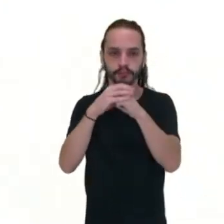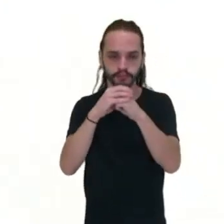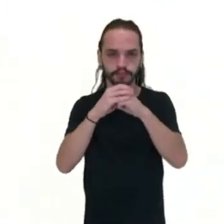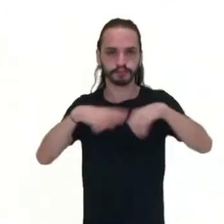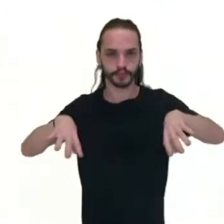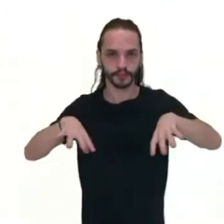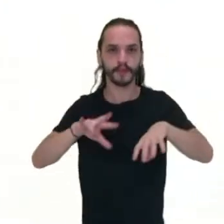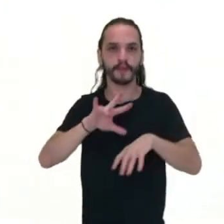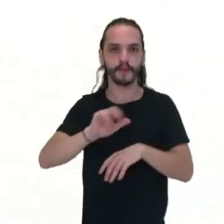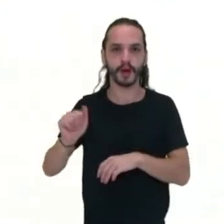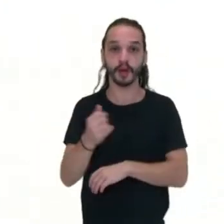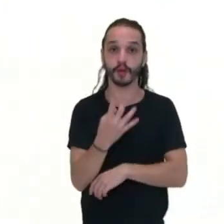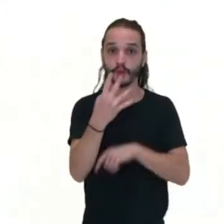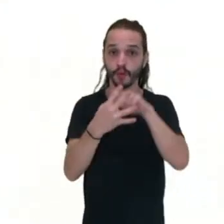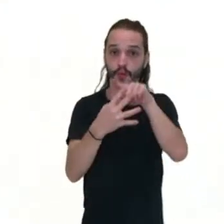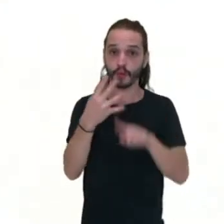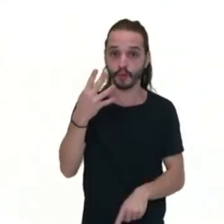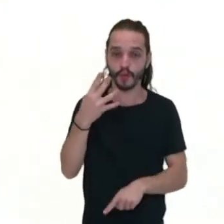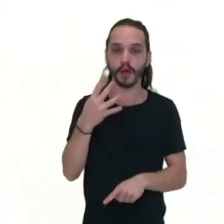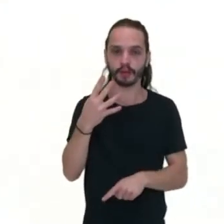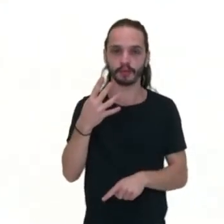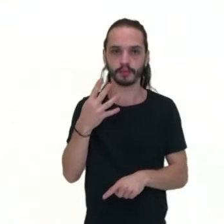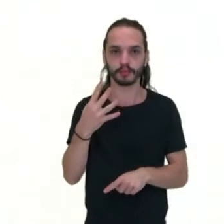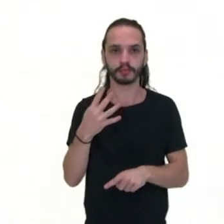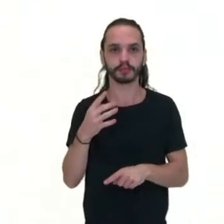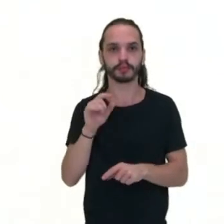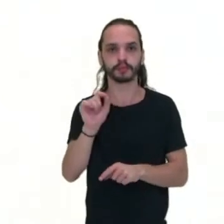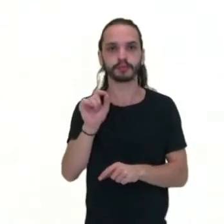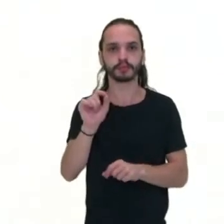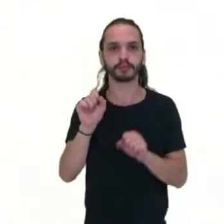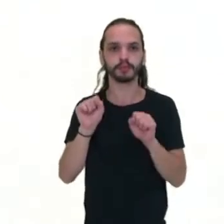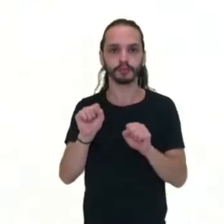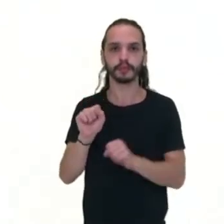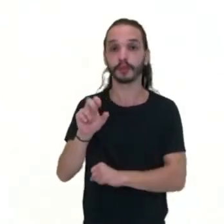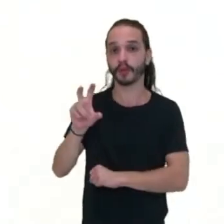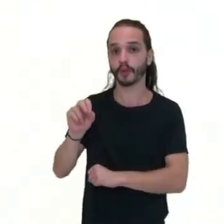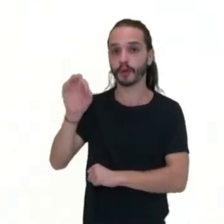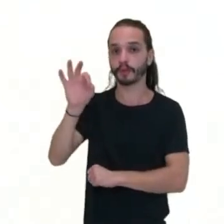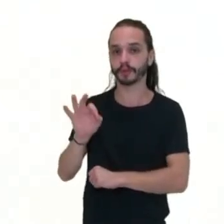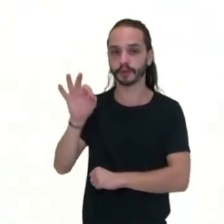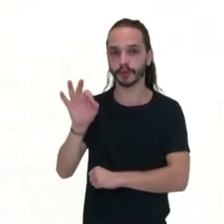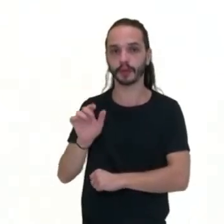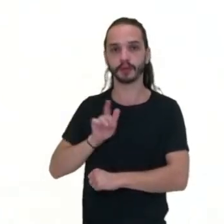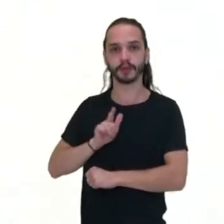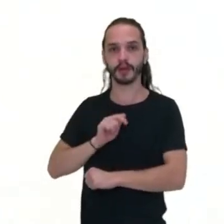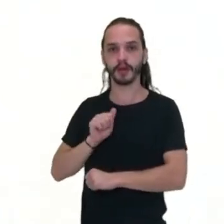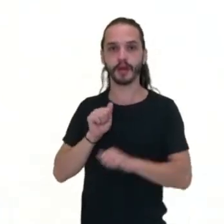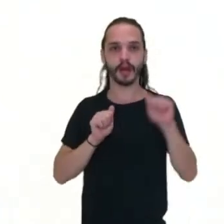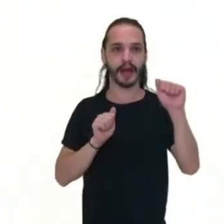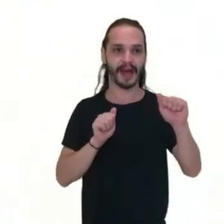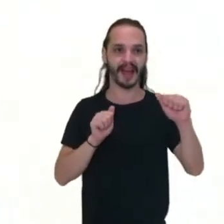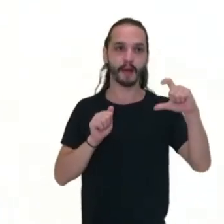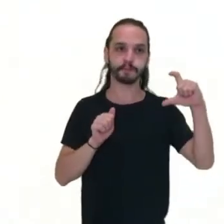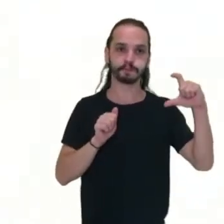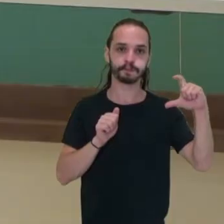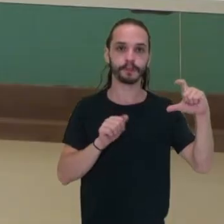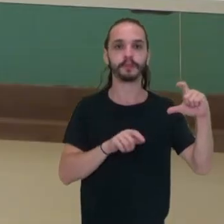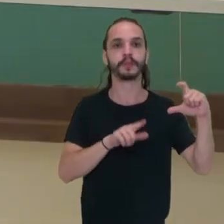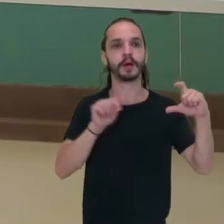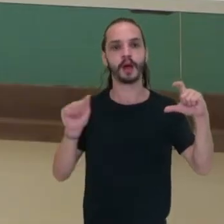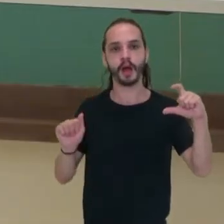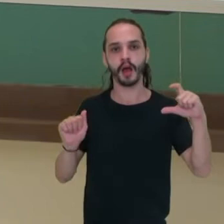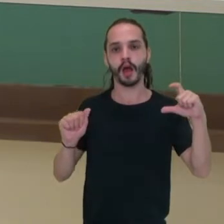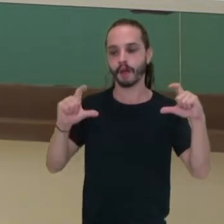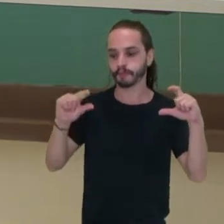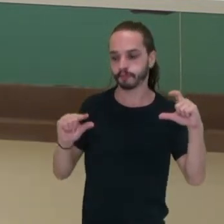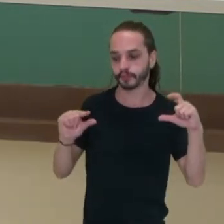tá? Haploides, a partir de uma célula diploide, sendo 50% dos gametas contendo azão, tá aqui, e 50%